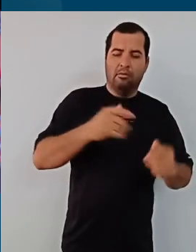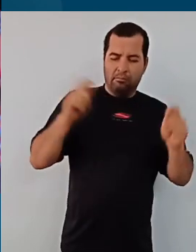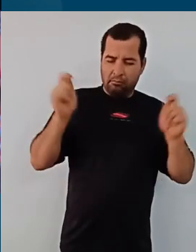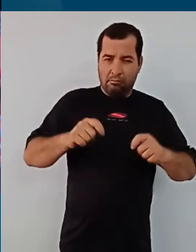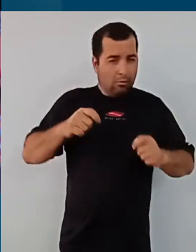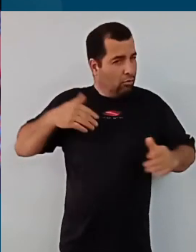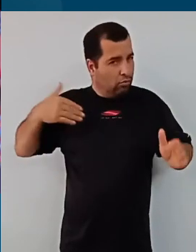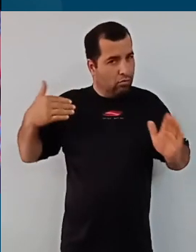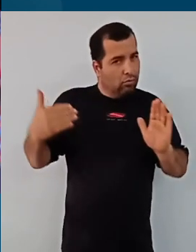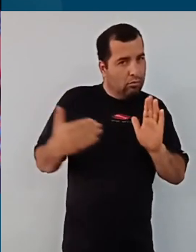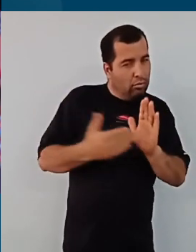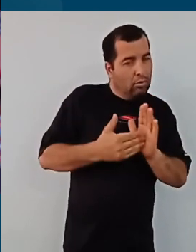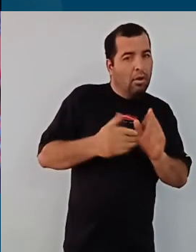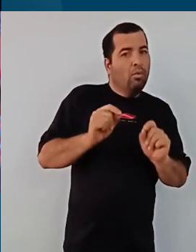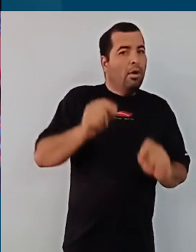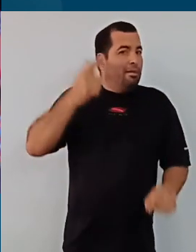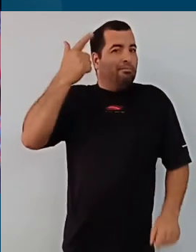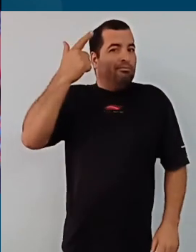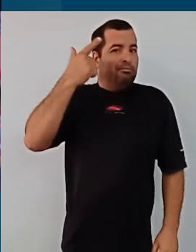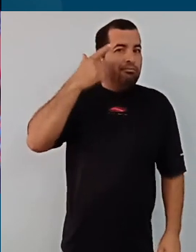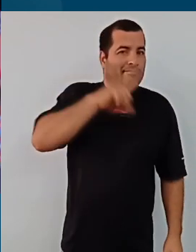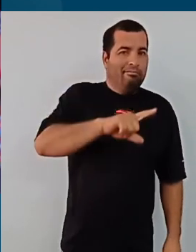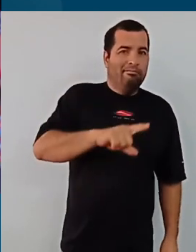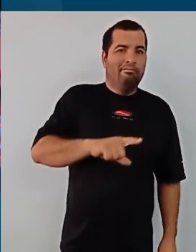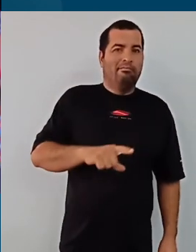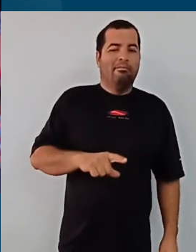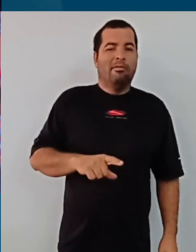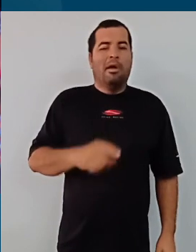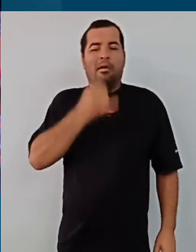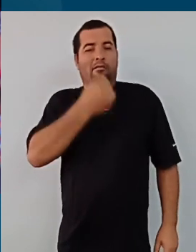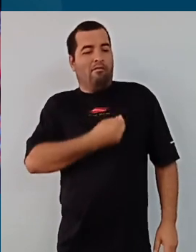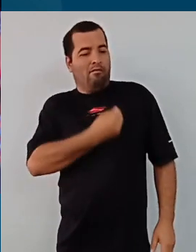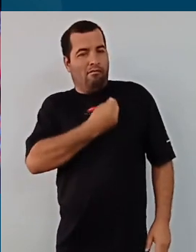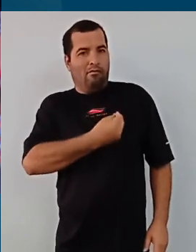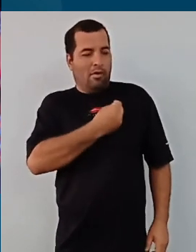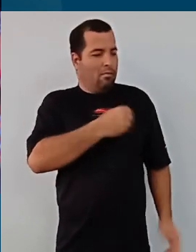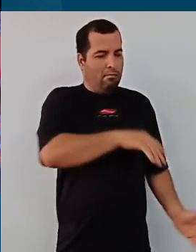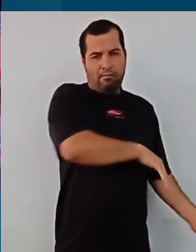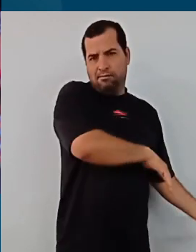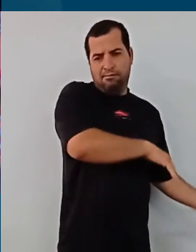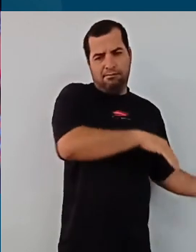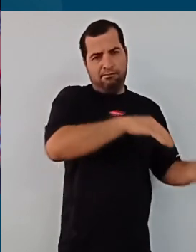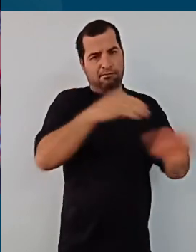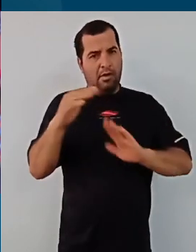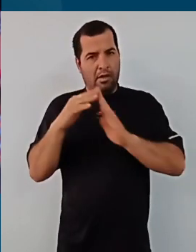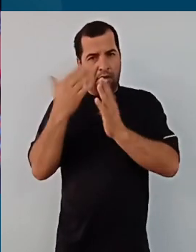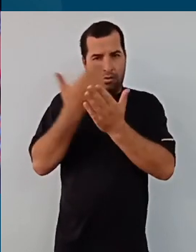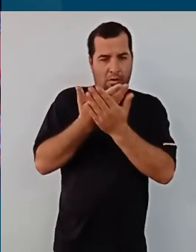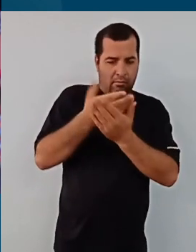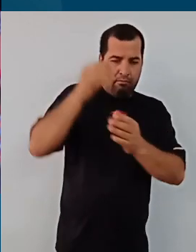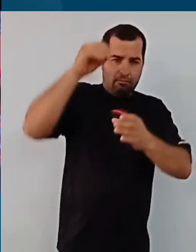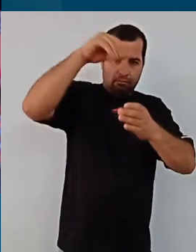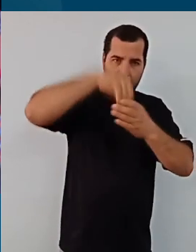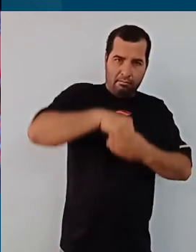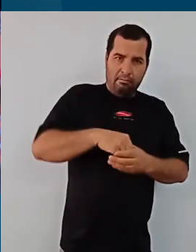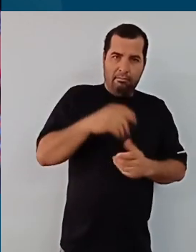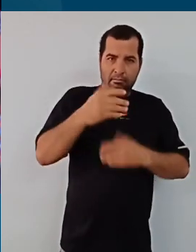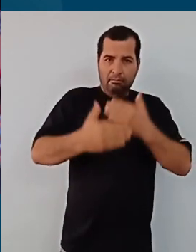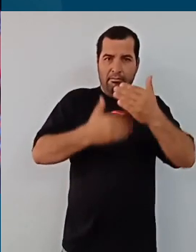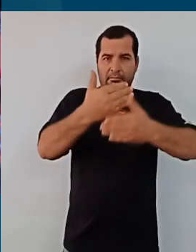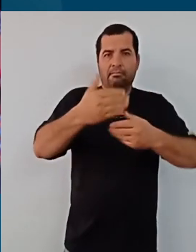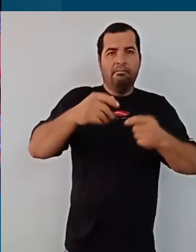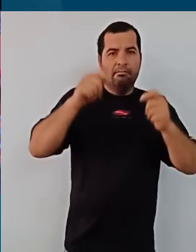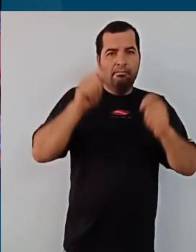competências todas, a gente consegue, ao longo de toda uma vida escolar, desenvolver aquelas competências que são gerais, né? Por isso